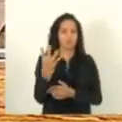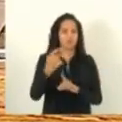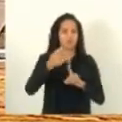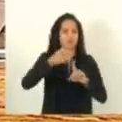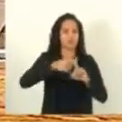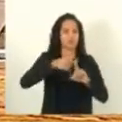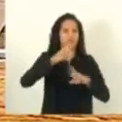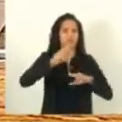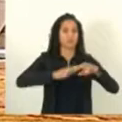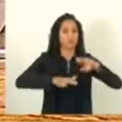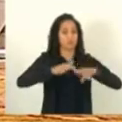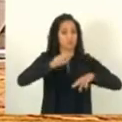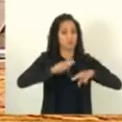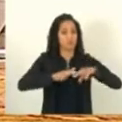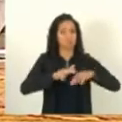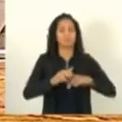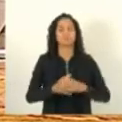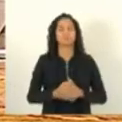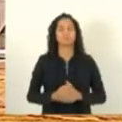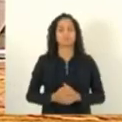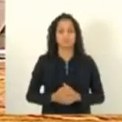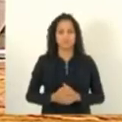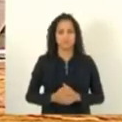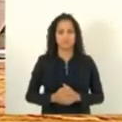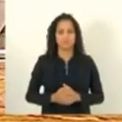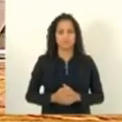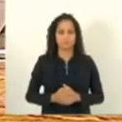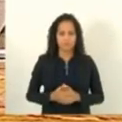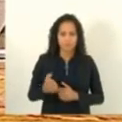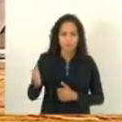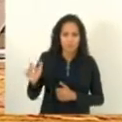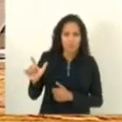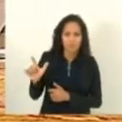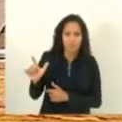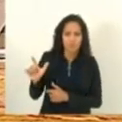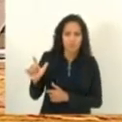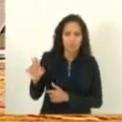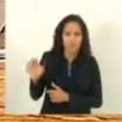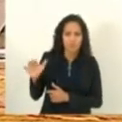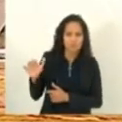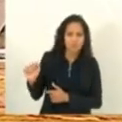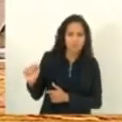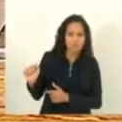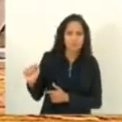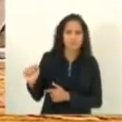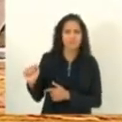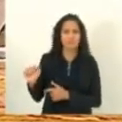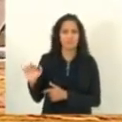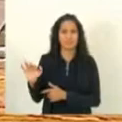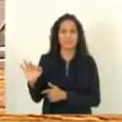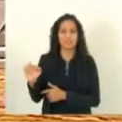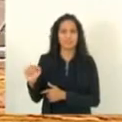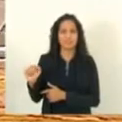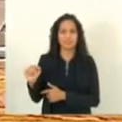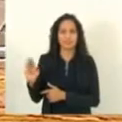Eu quero que a Luciana, Fabiana, pode soltar o vídeo, por favor.